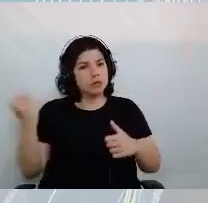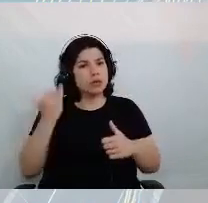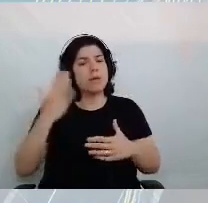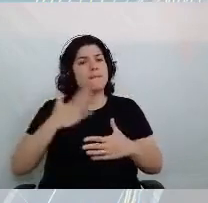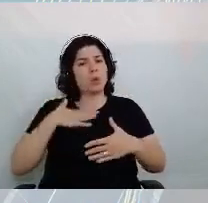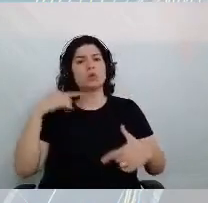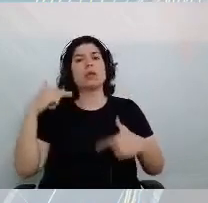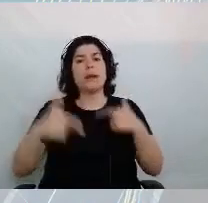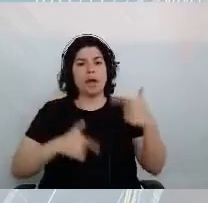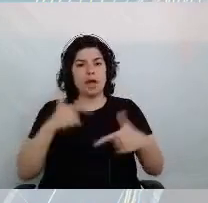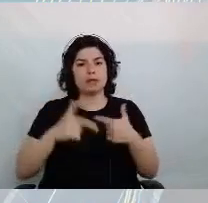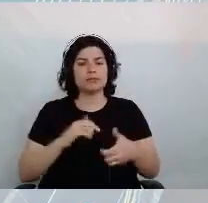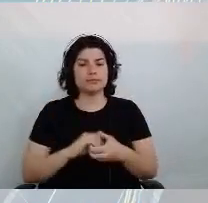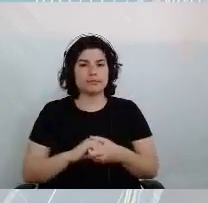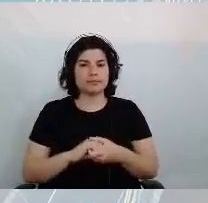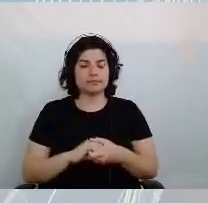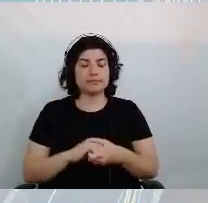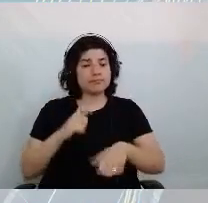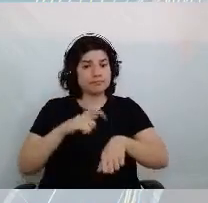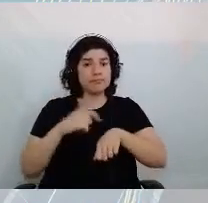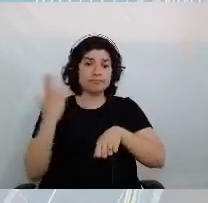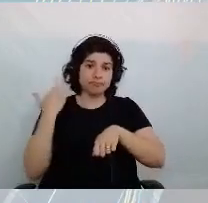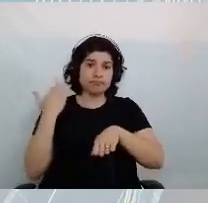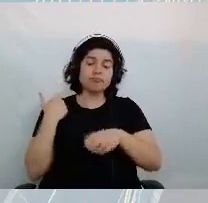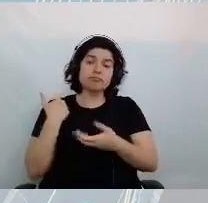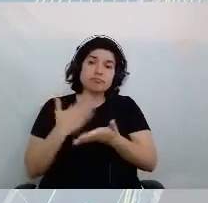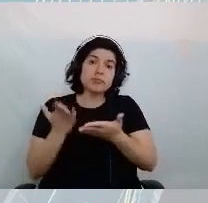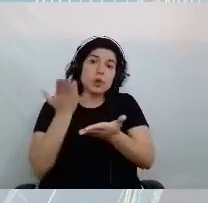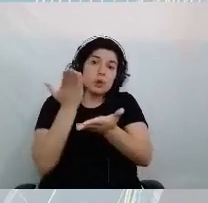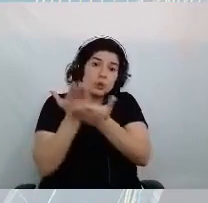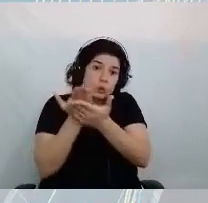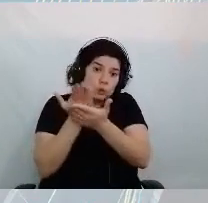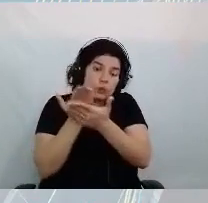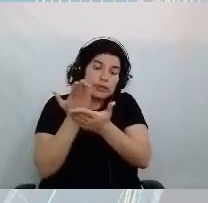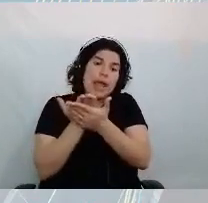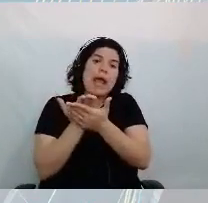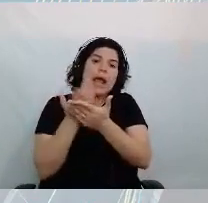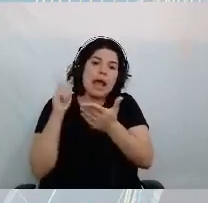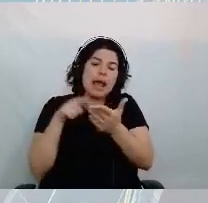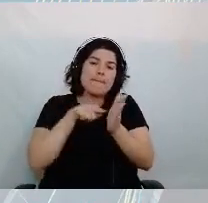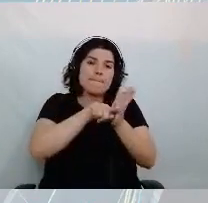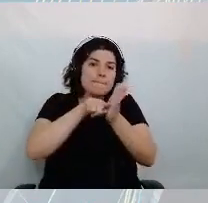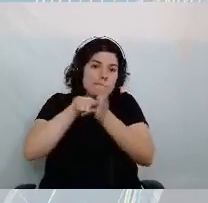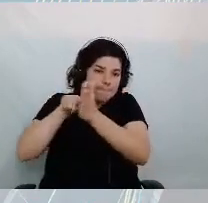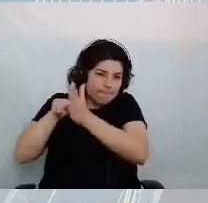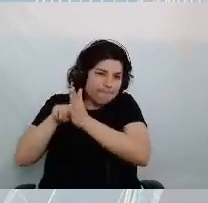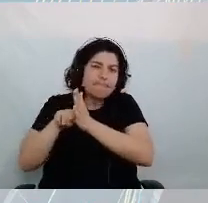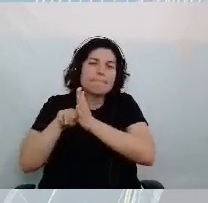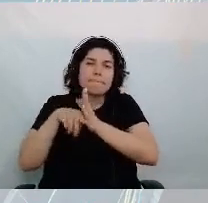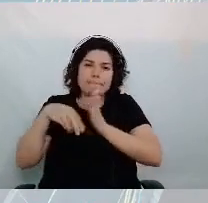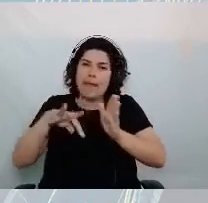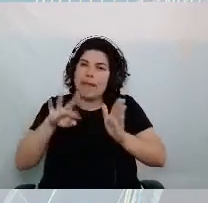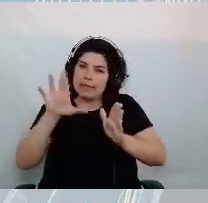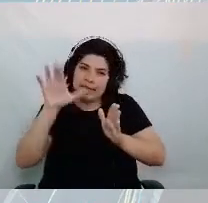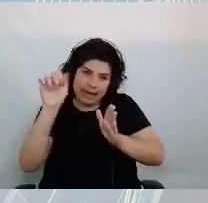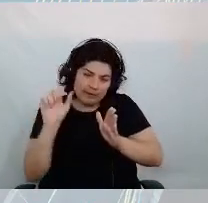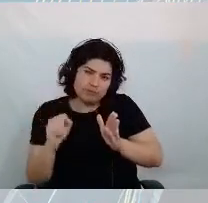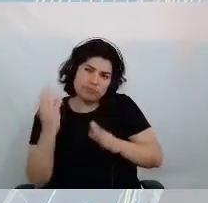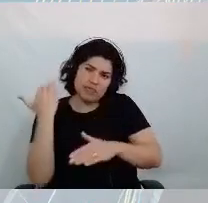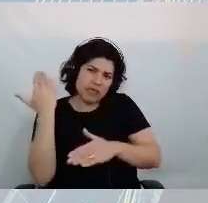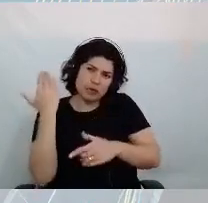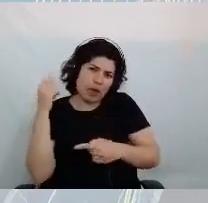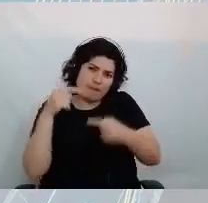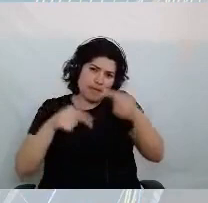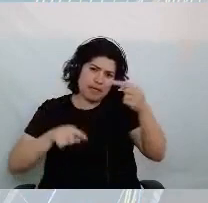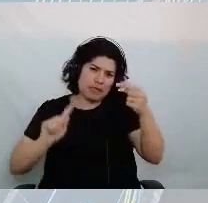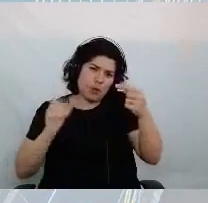fazendo. Há pouco tempo, eu comecei a estudar um pouco mais sobre métricas. No começo, eu não aplicava tanto métricas, eu estudava mais o